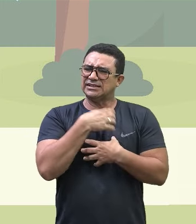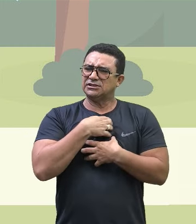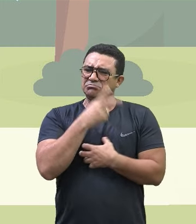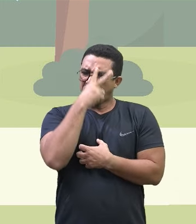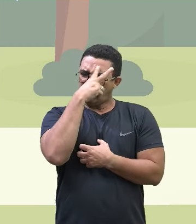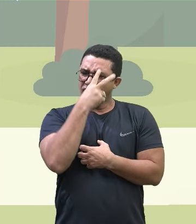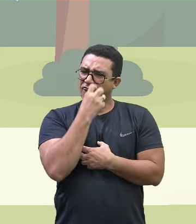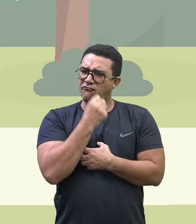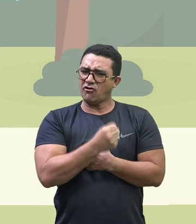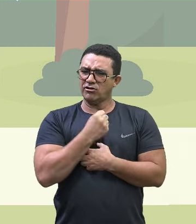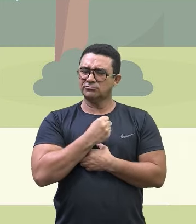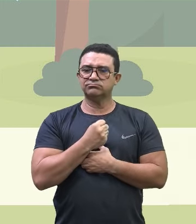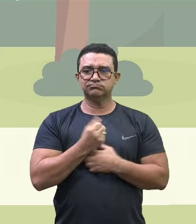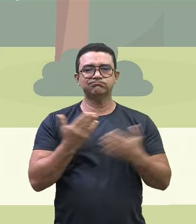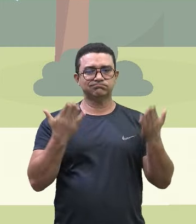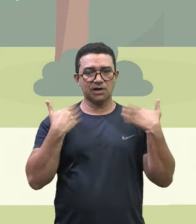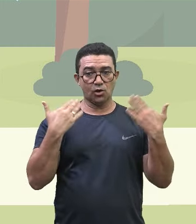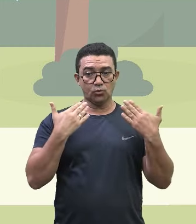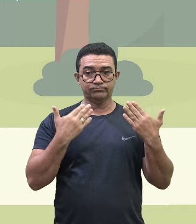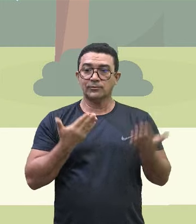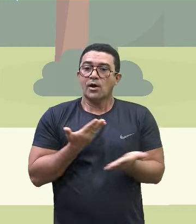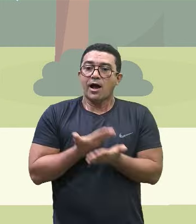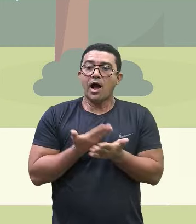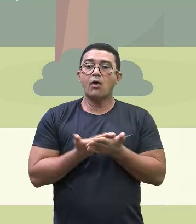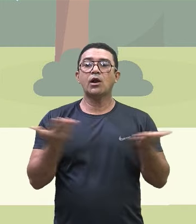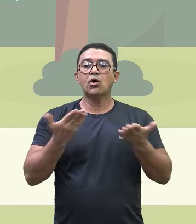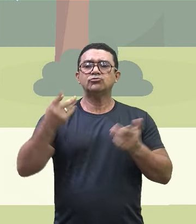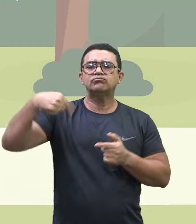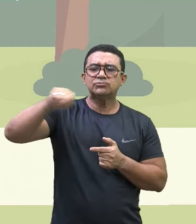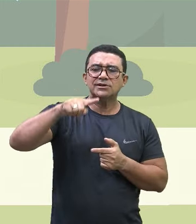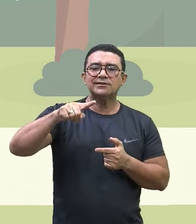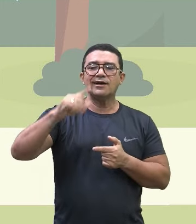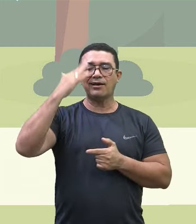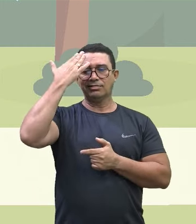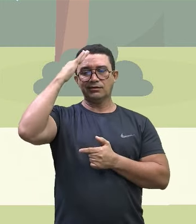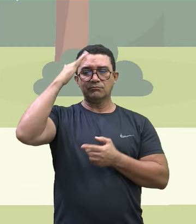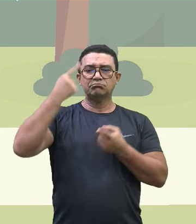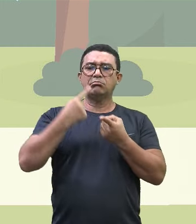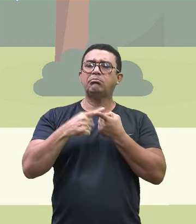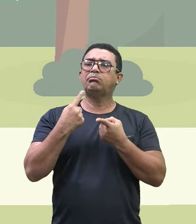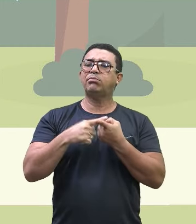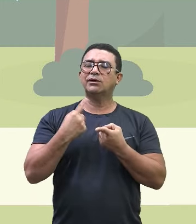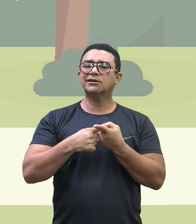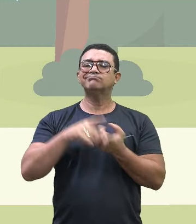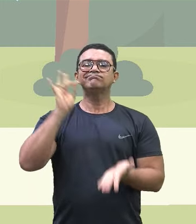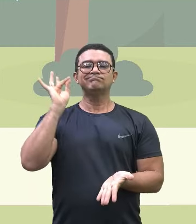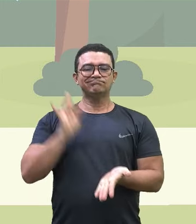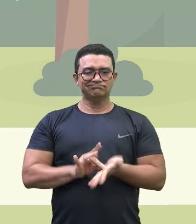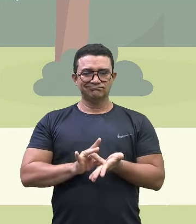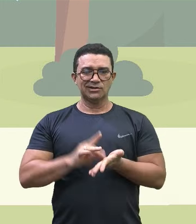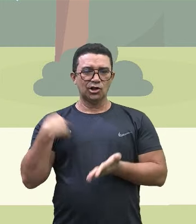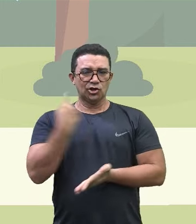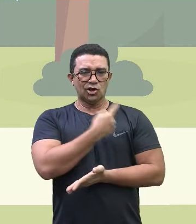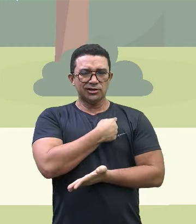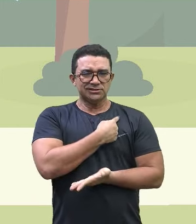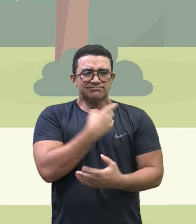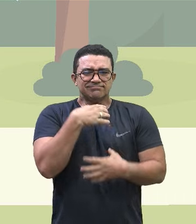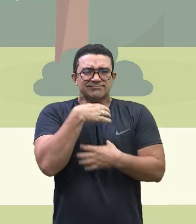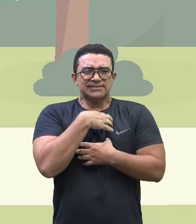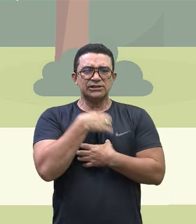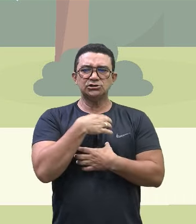Então a ideia dessa aula de hoje é vocês entenderem o porquê que realmente a gente fica